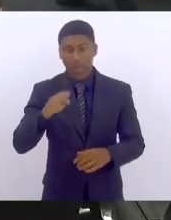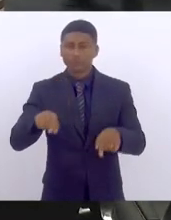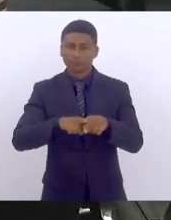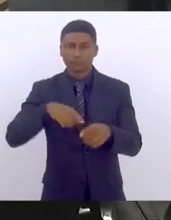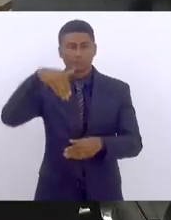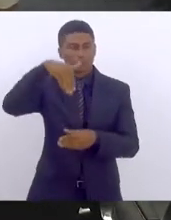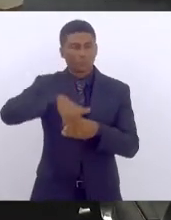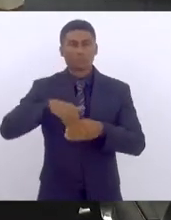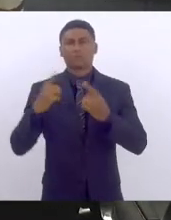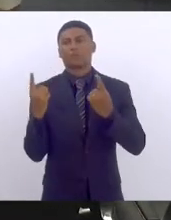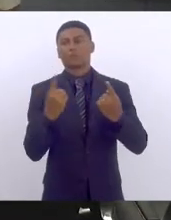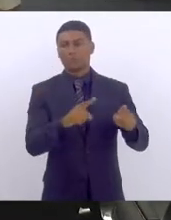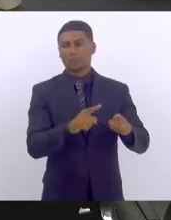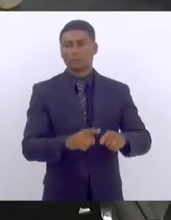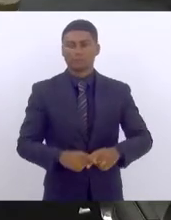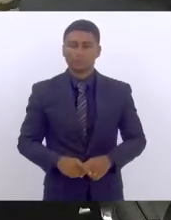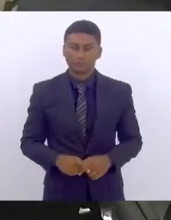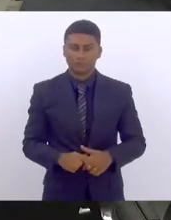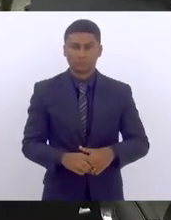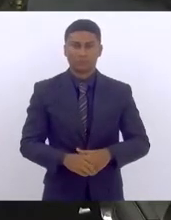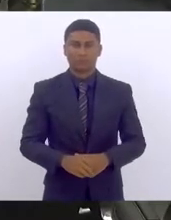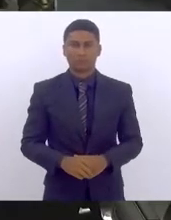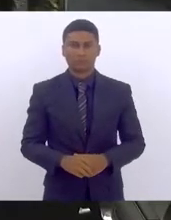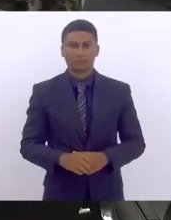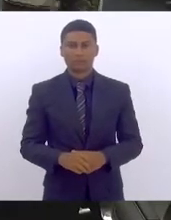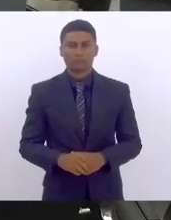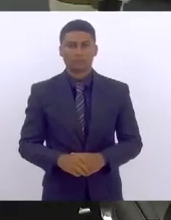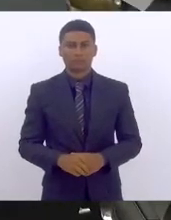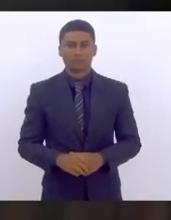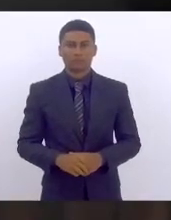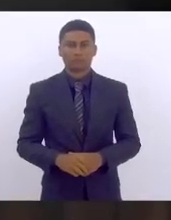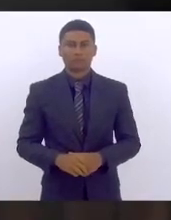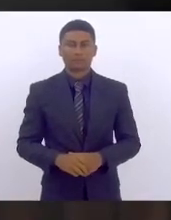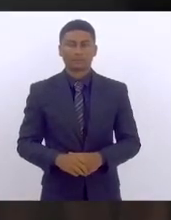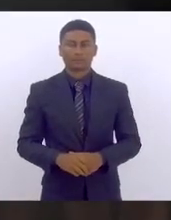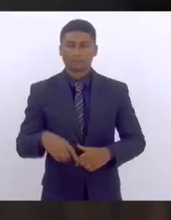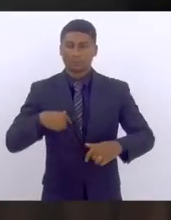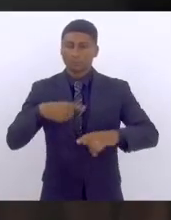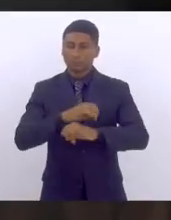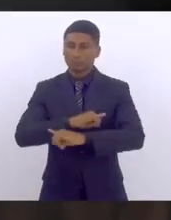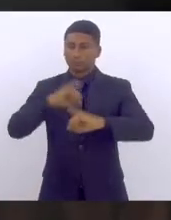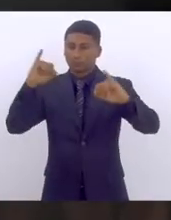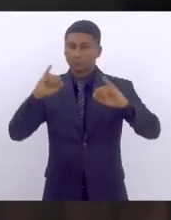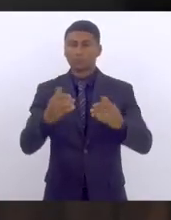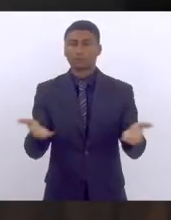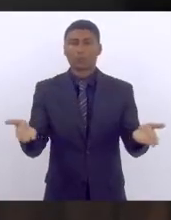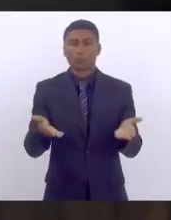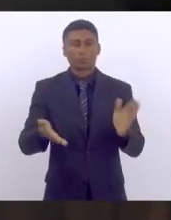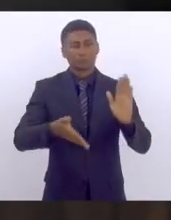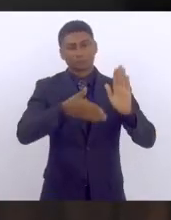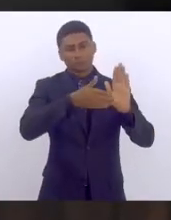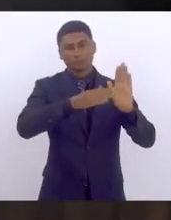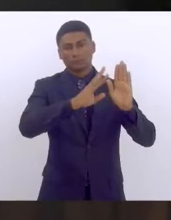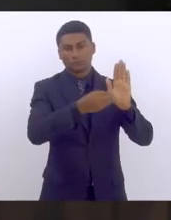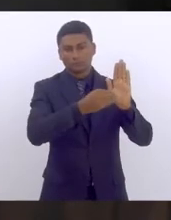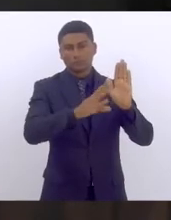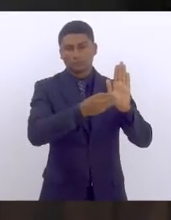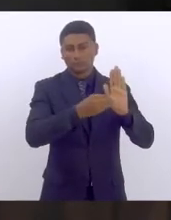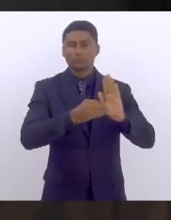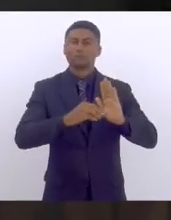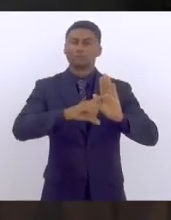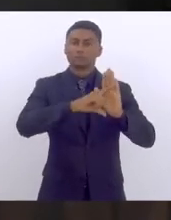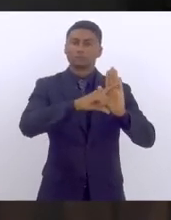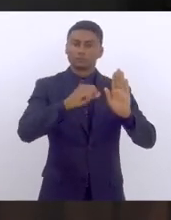projetos, 12-11 e 12-12. Registrado. Anuncio, incluído na ordem do dia, de acordo com o inciso primeiro do